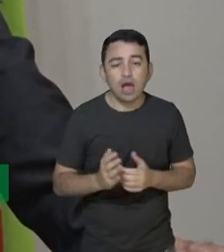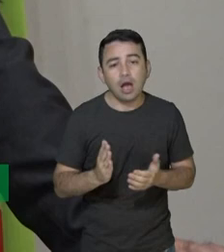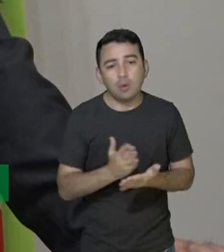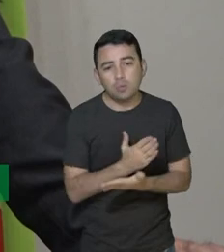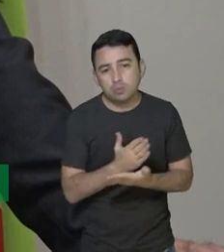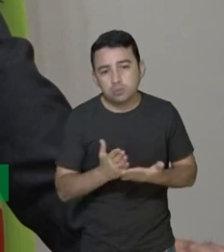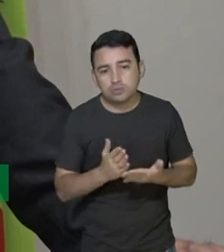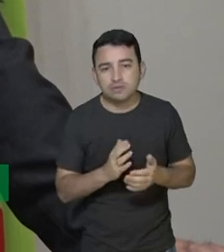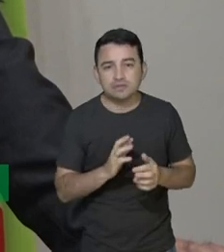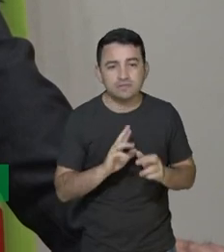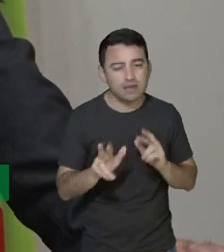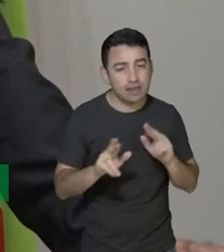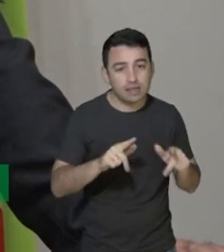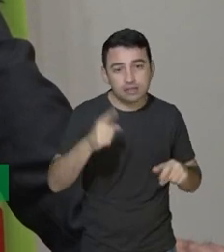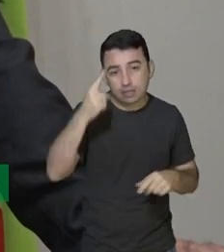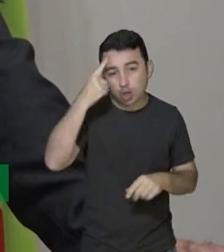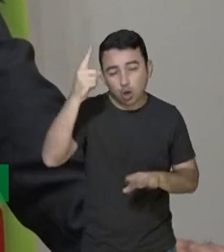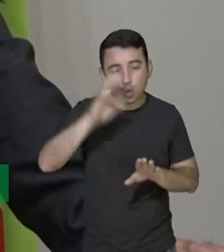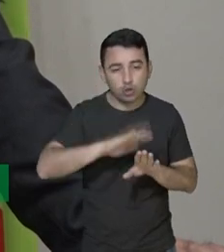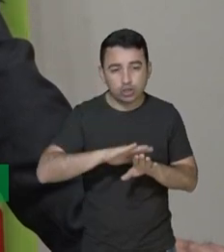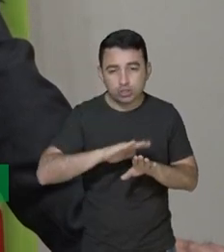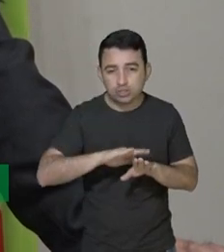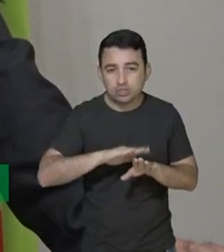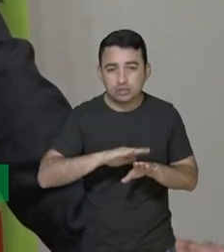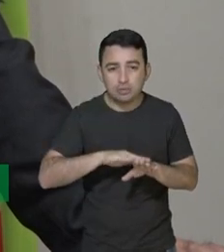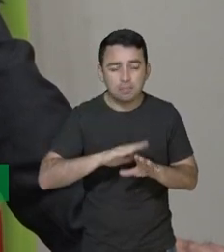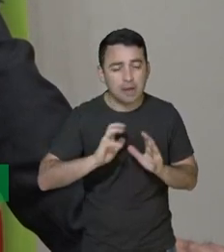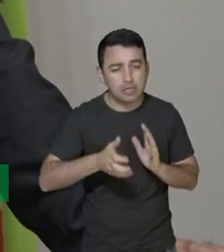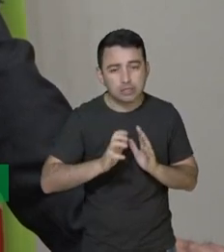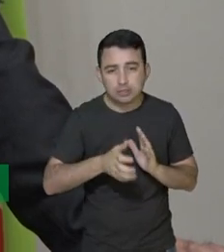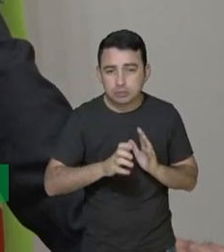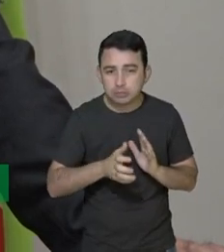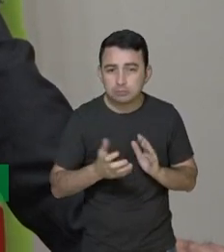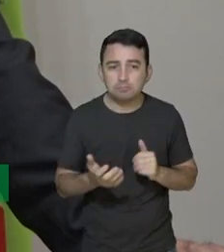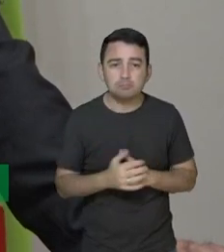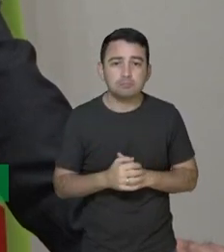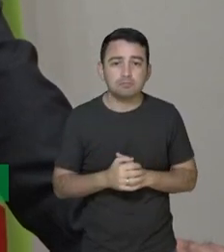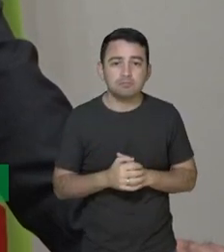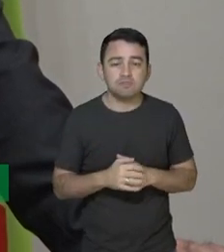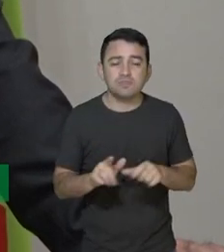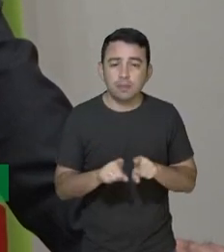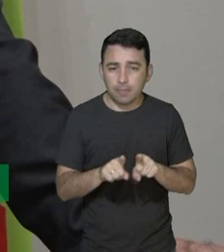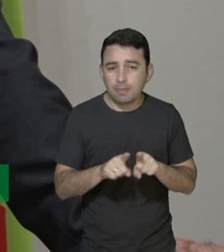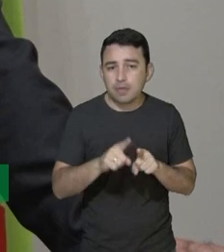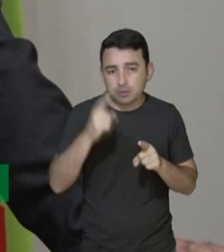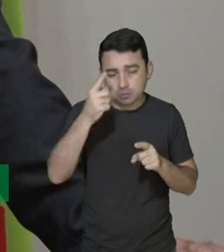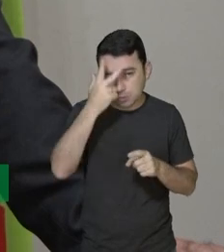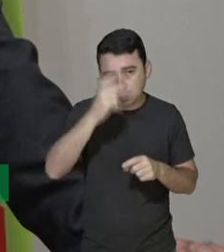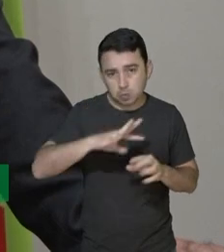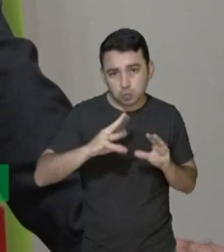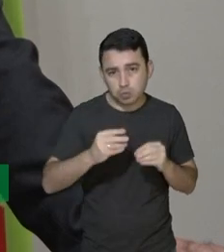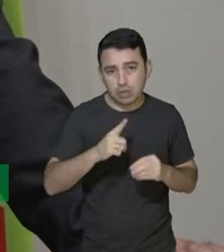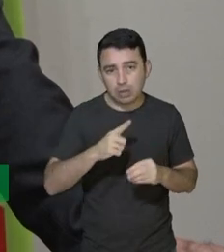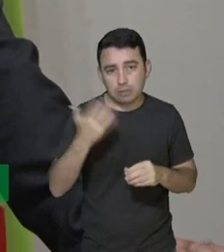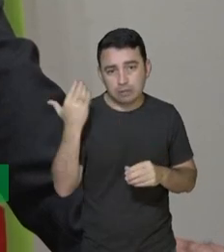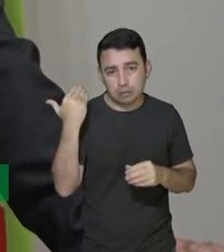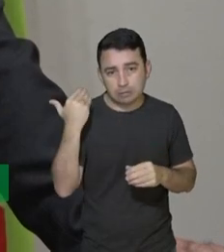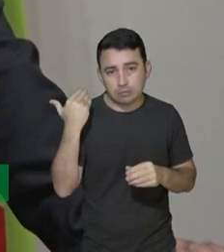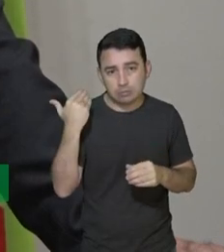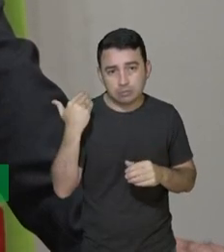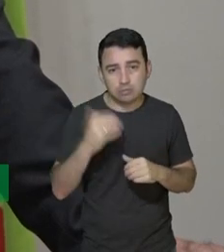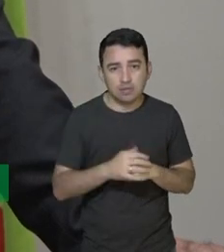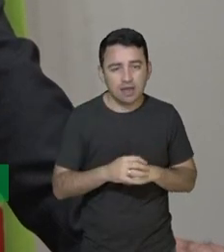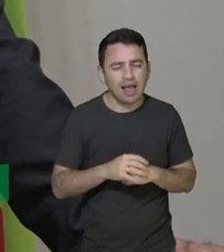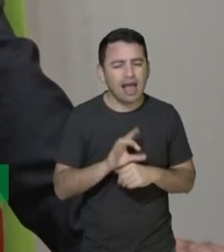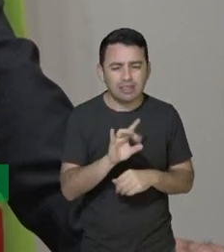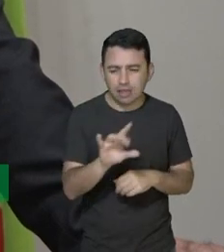as ideologias partidárias que as pessoas tinham aqui, elas tinham alguma coisa